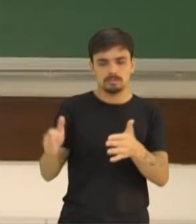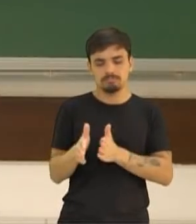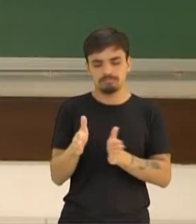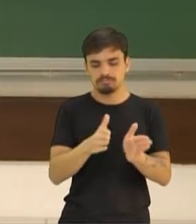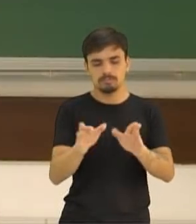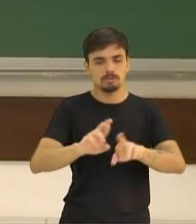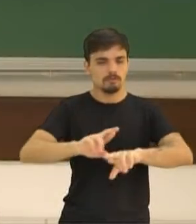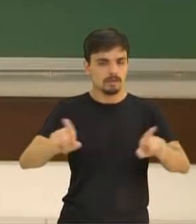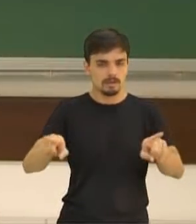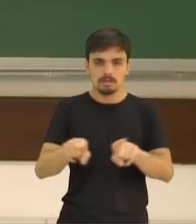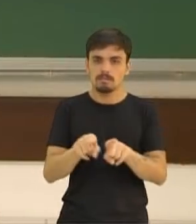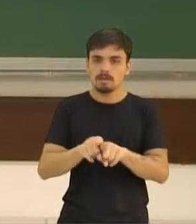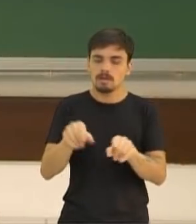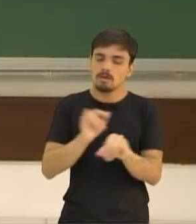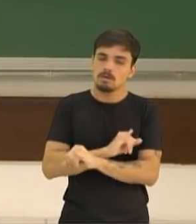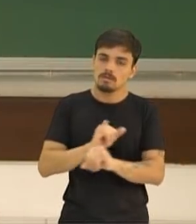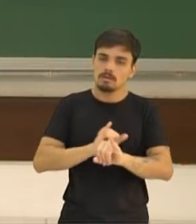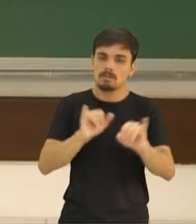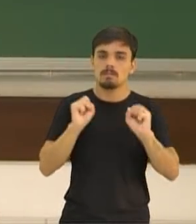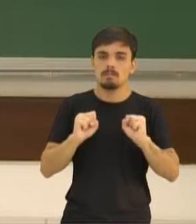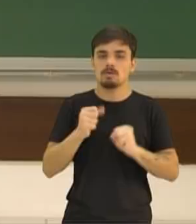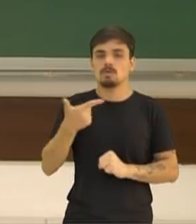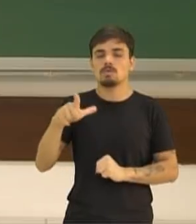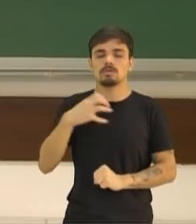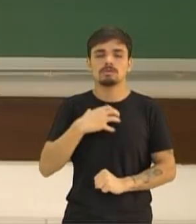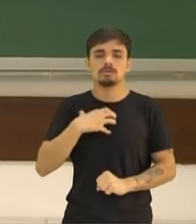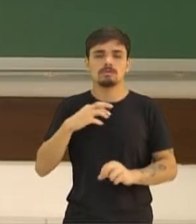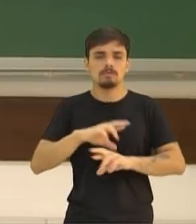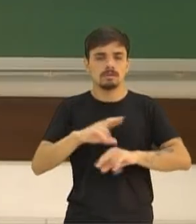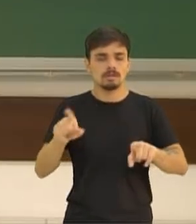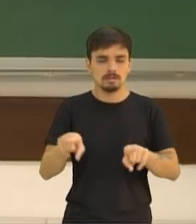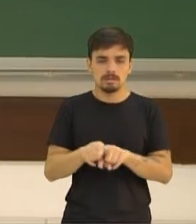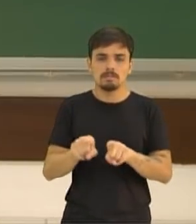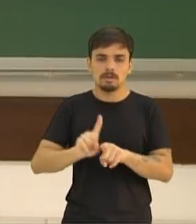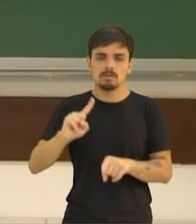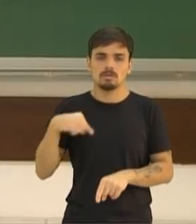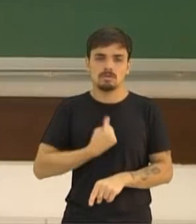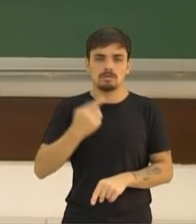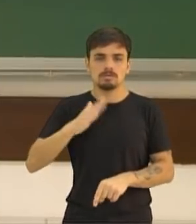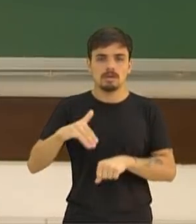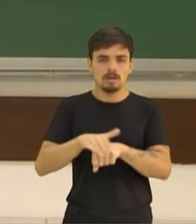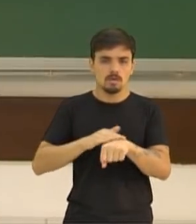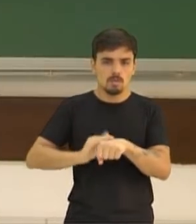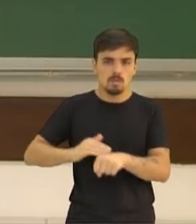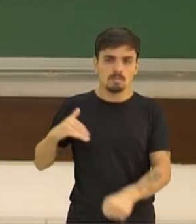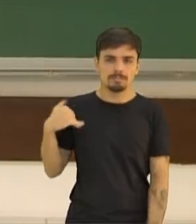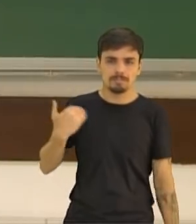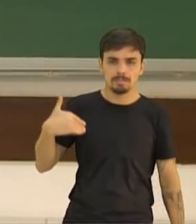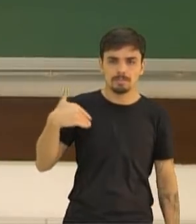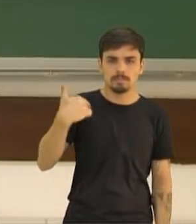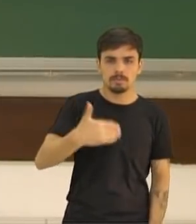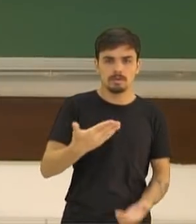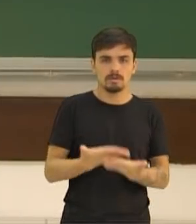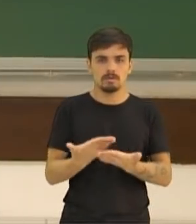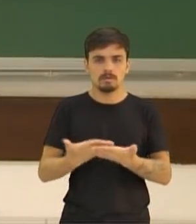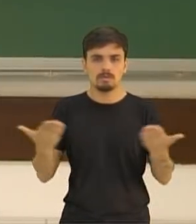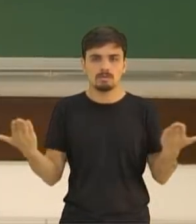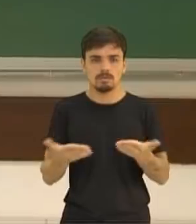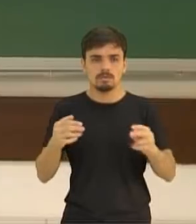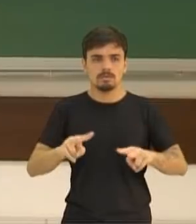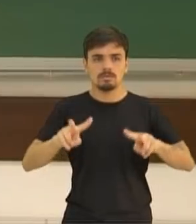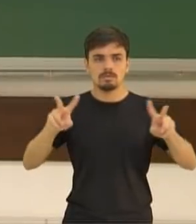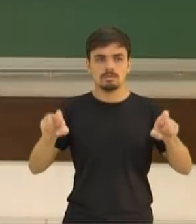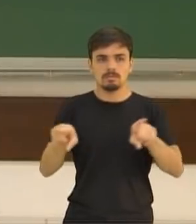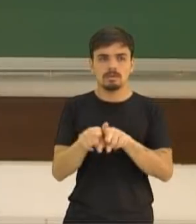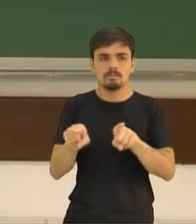caminhos. Esse mesmo anúncio pode ter diferentes interpretações, que foi aquilo que nós fomos conversando nesta aula de hoje. E